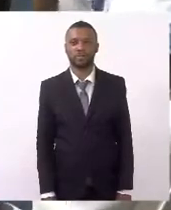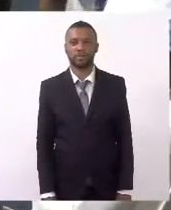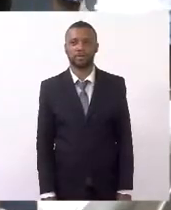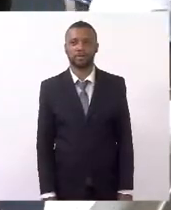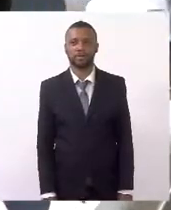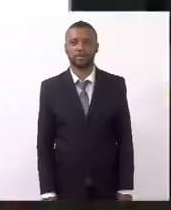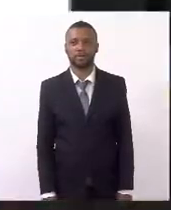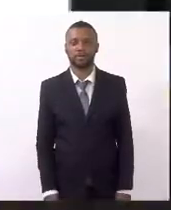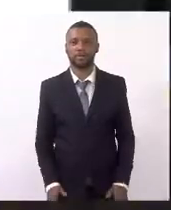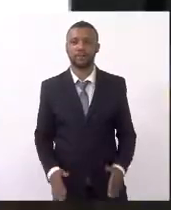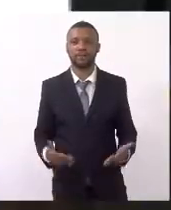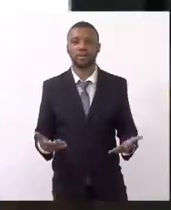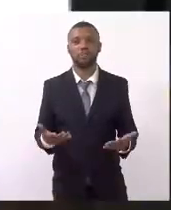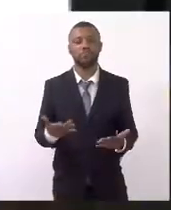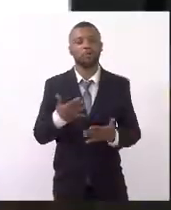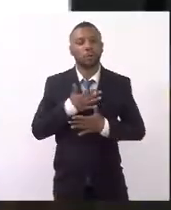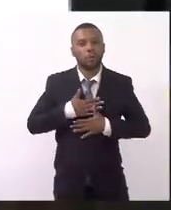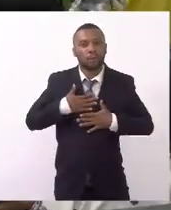eu gostaria